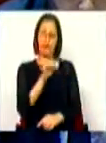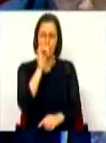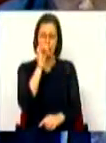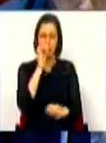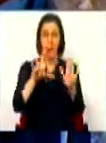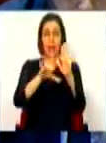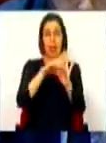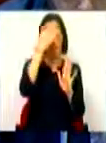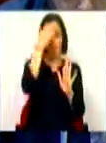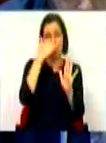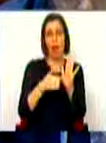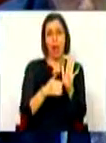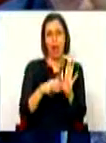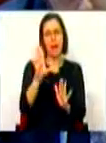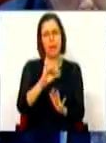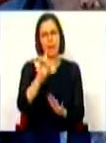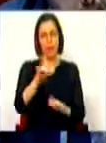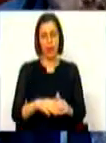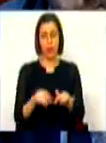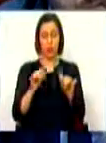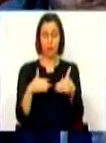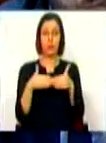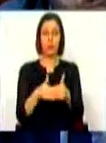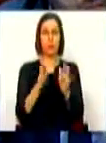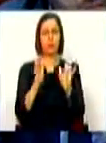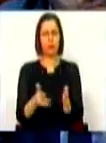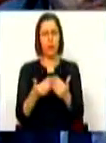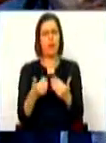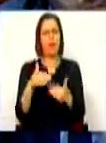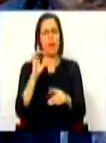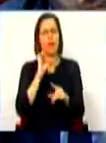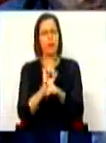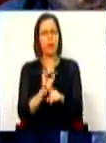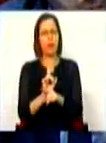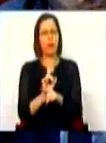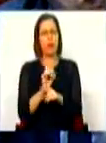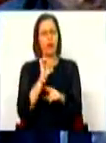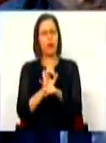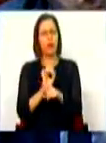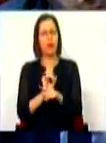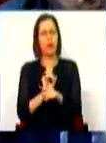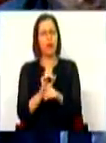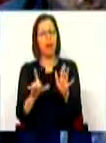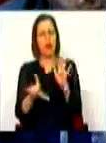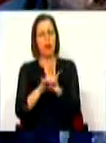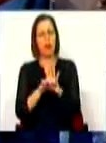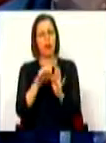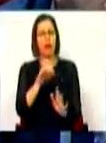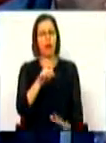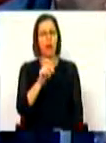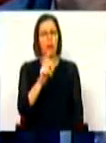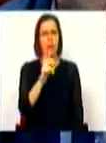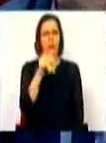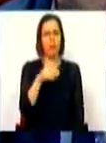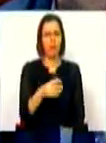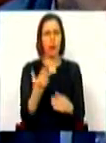lei prevê. E mais, este processo já foi para além daquilo que estava presente na lei do PREVPAP,